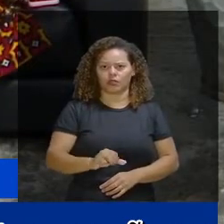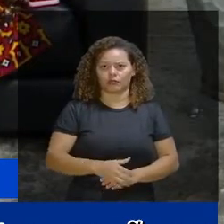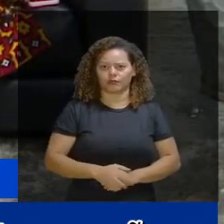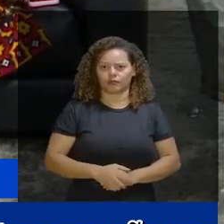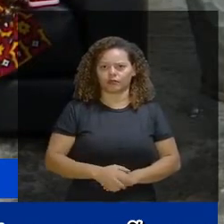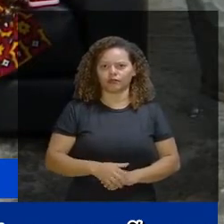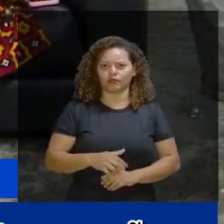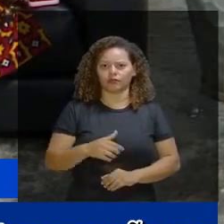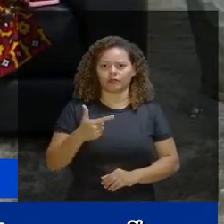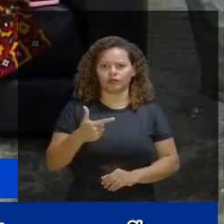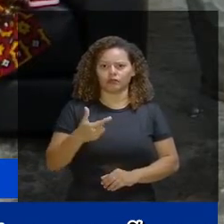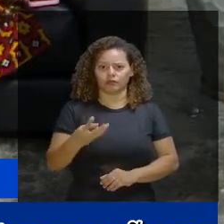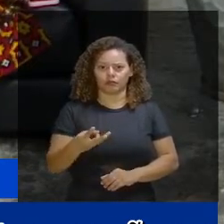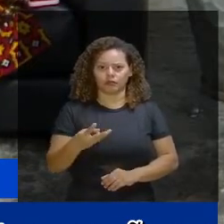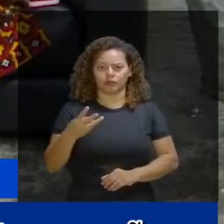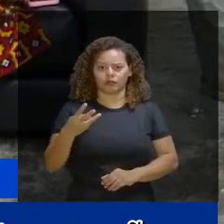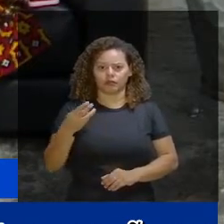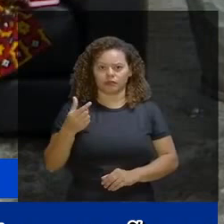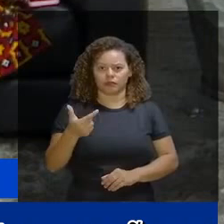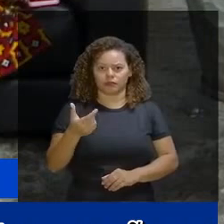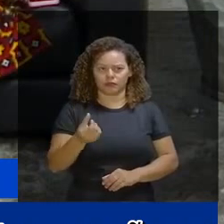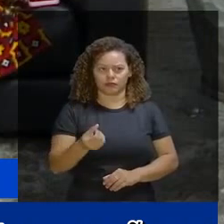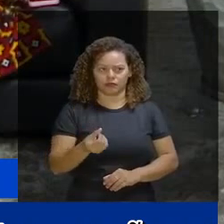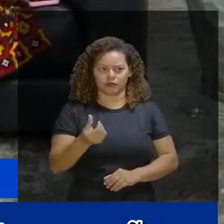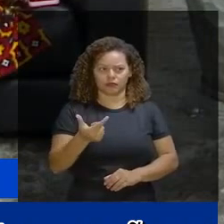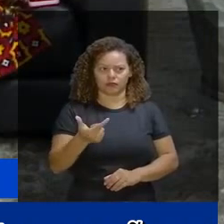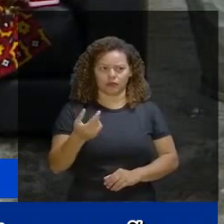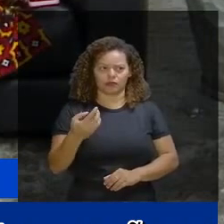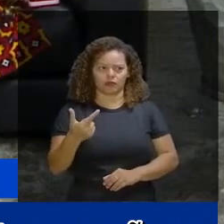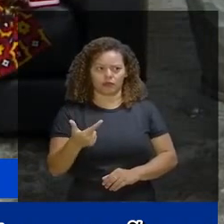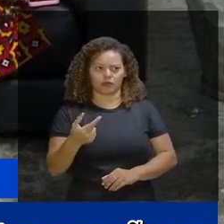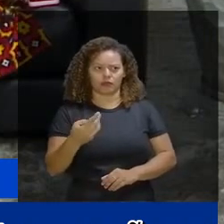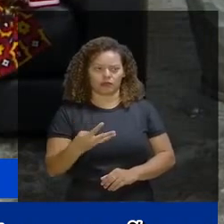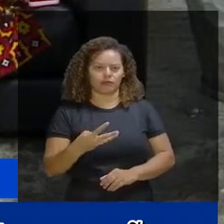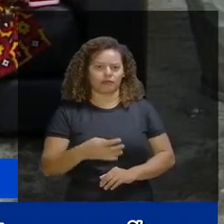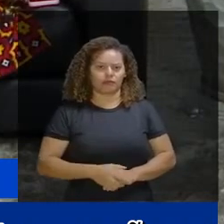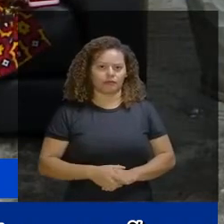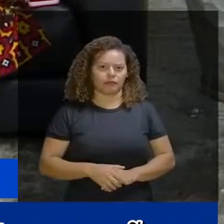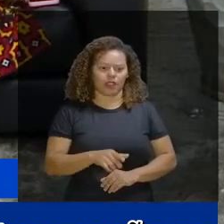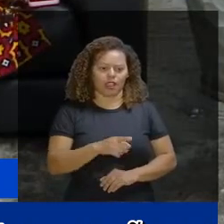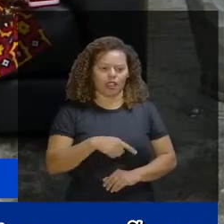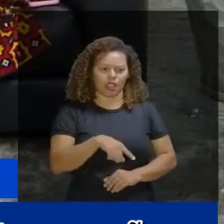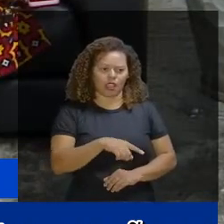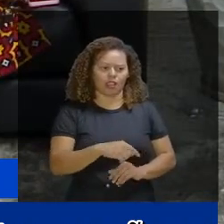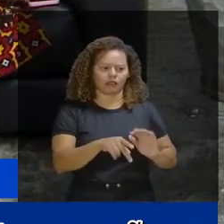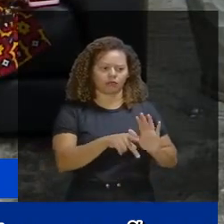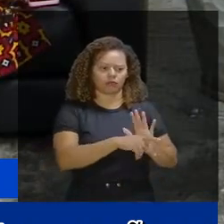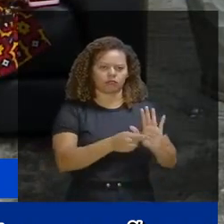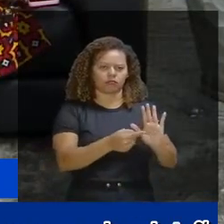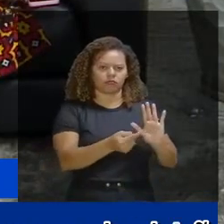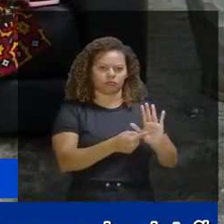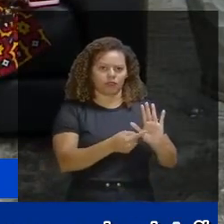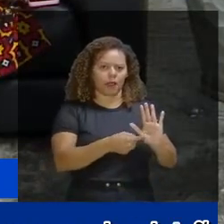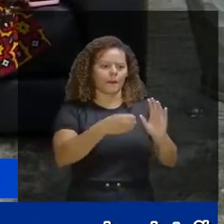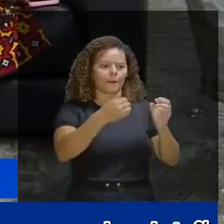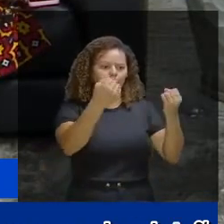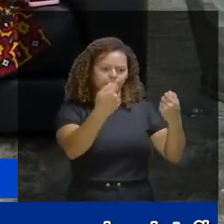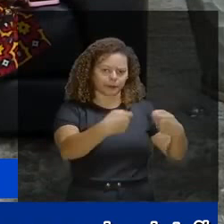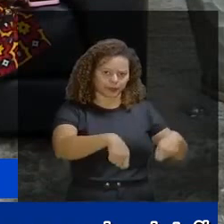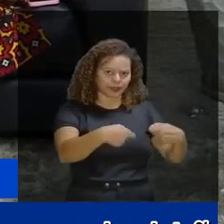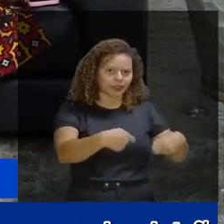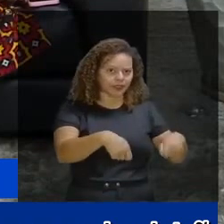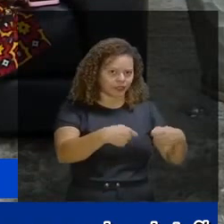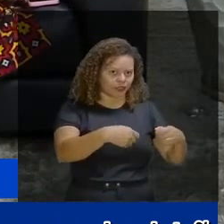23.729 de 2024, foram chamados à responsabilidade para eles, partidos, controlarem